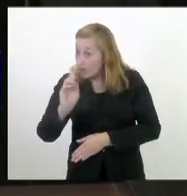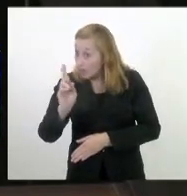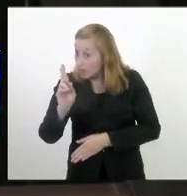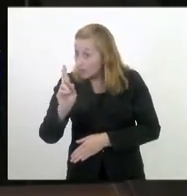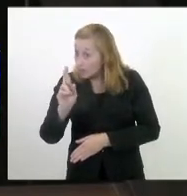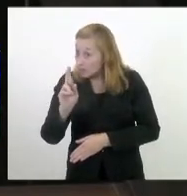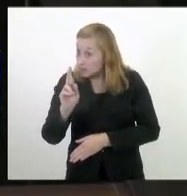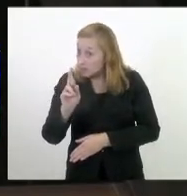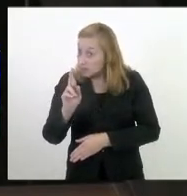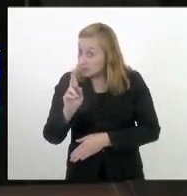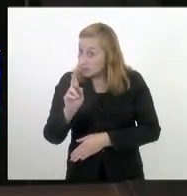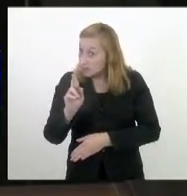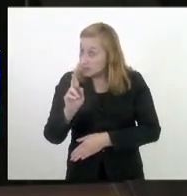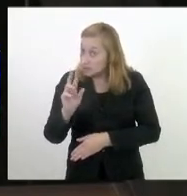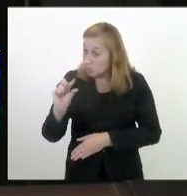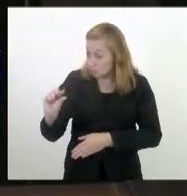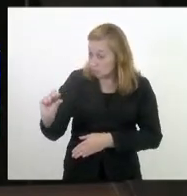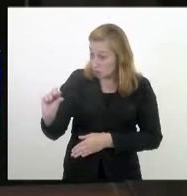médio,